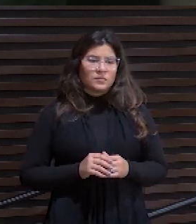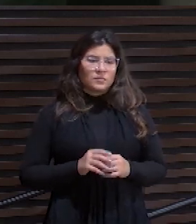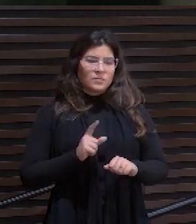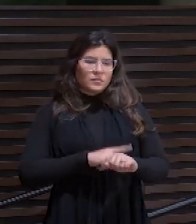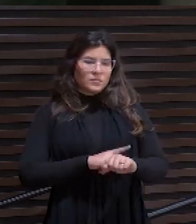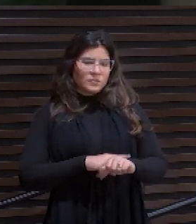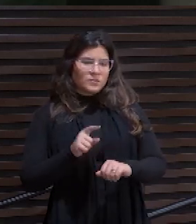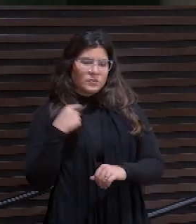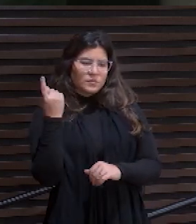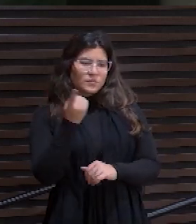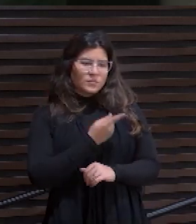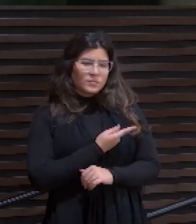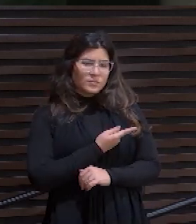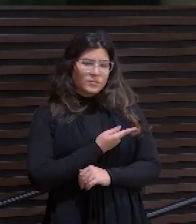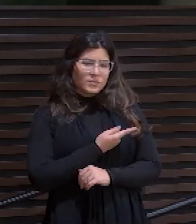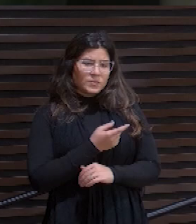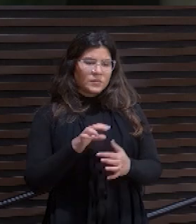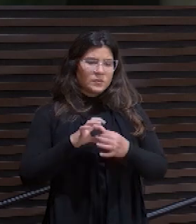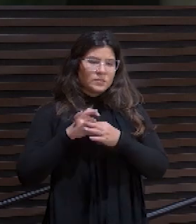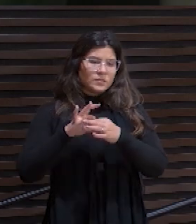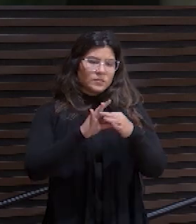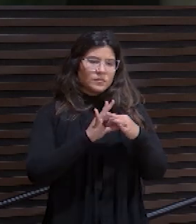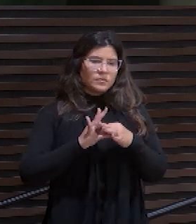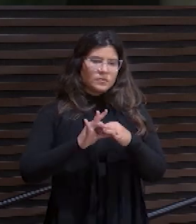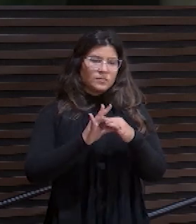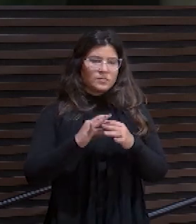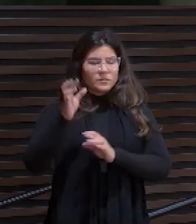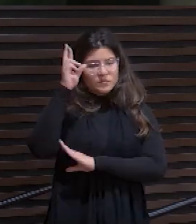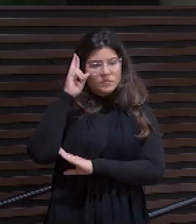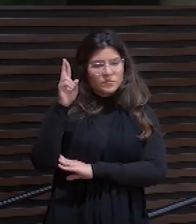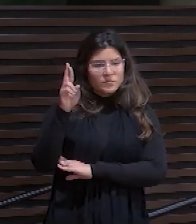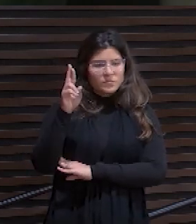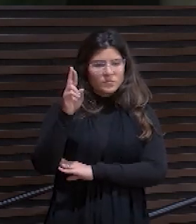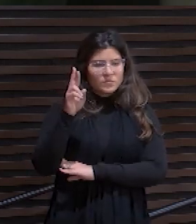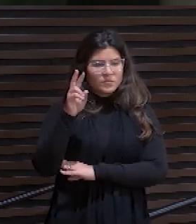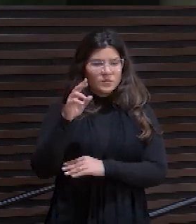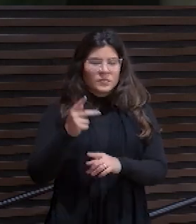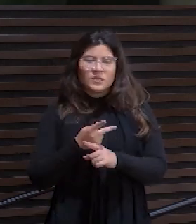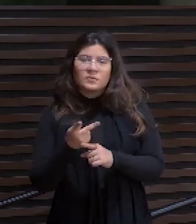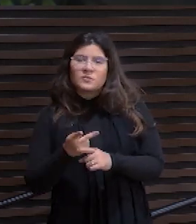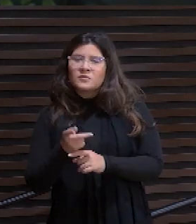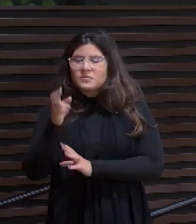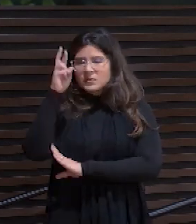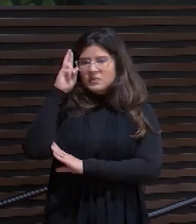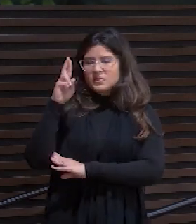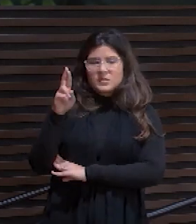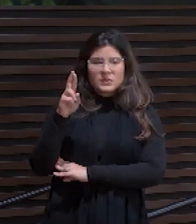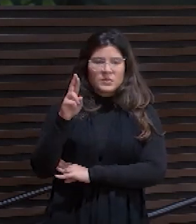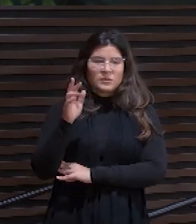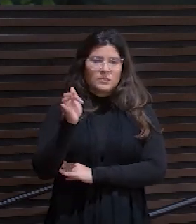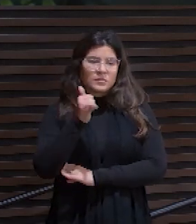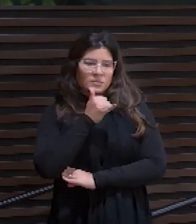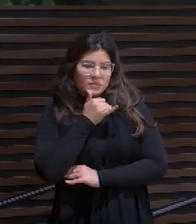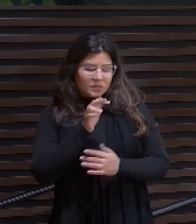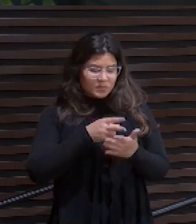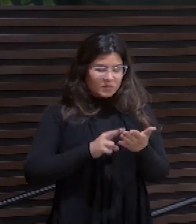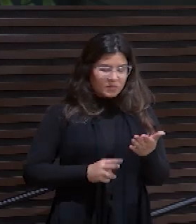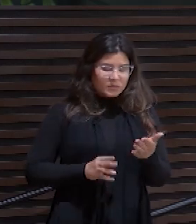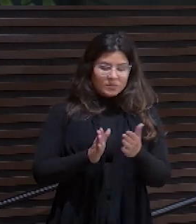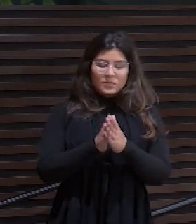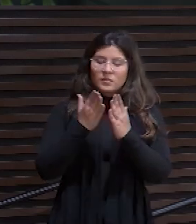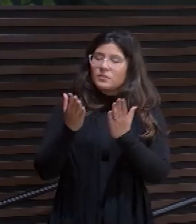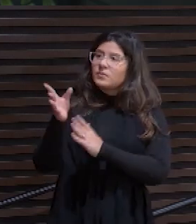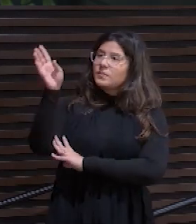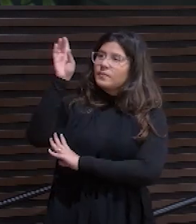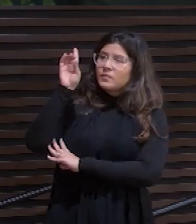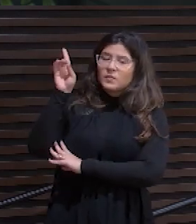tão íntimos ali com o Senhor, em oração, em busca ao Senhor, em lamento, em leitura da palavra, que nós nos